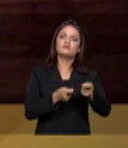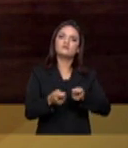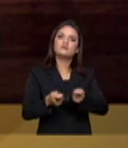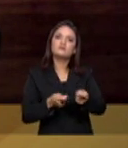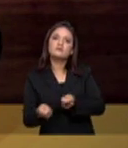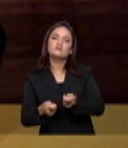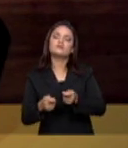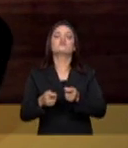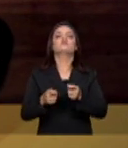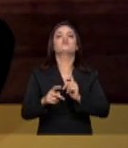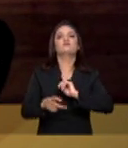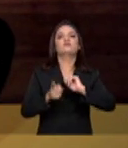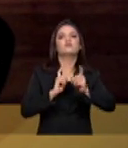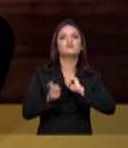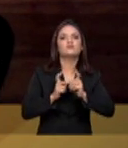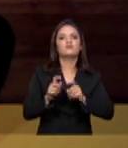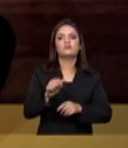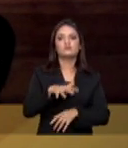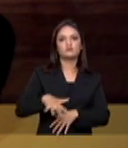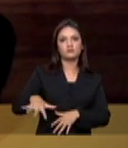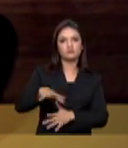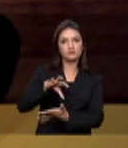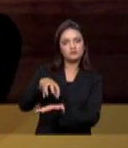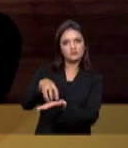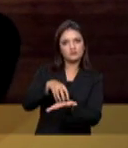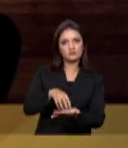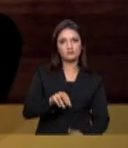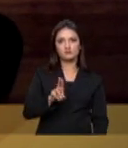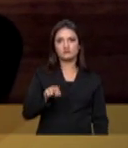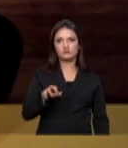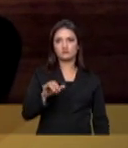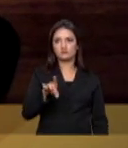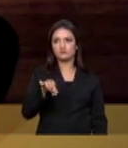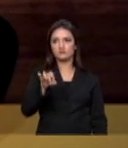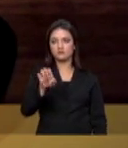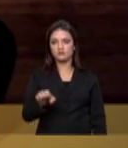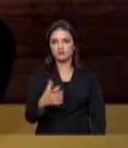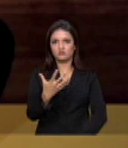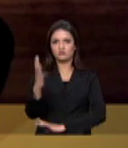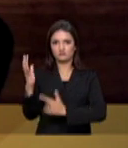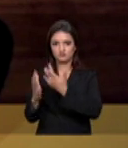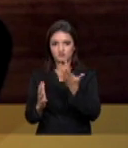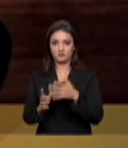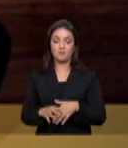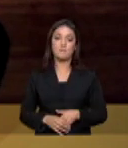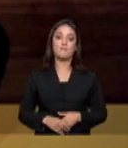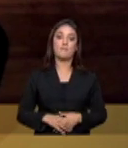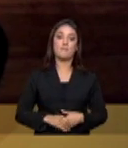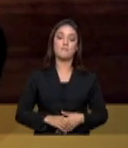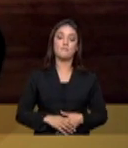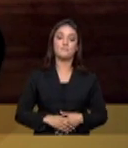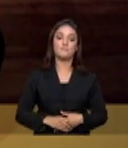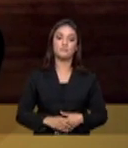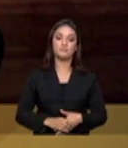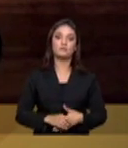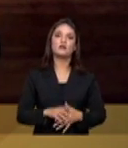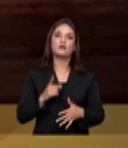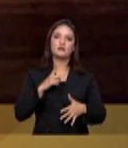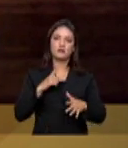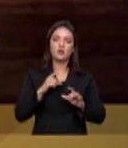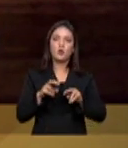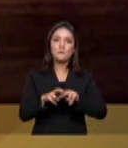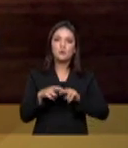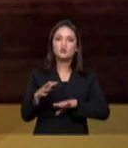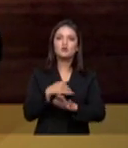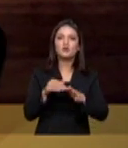Tais umidade assim configurados os elementos funcionais que definem a posse